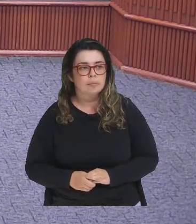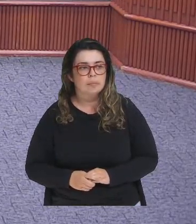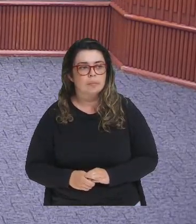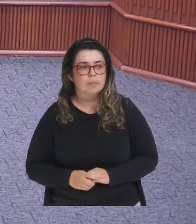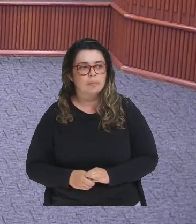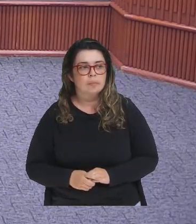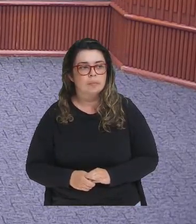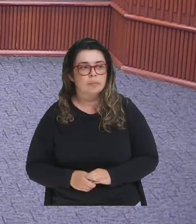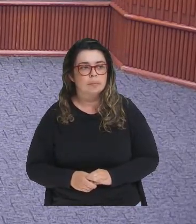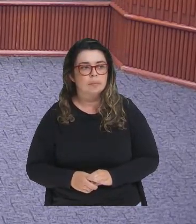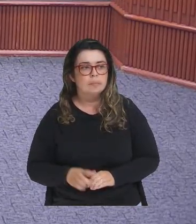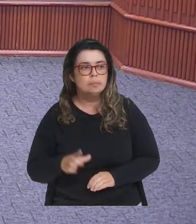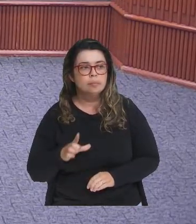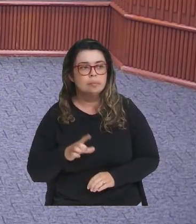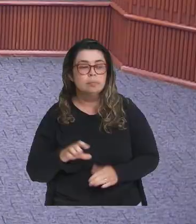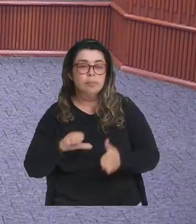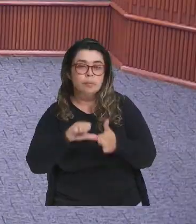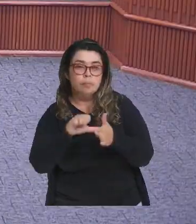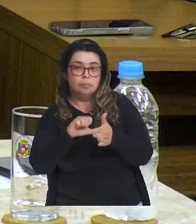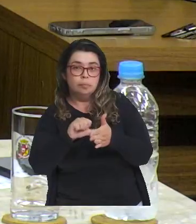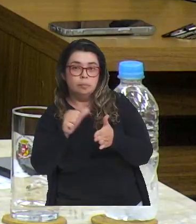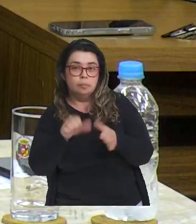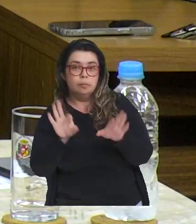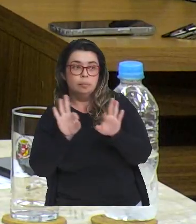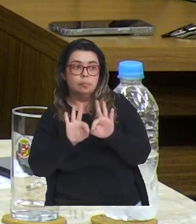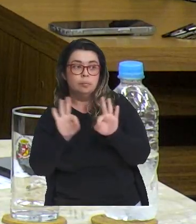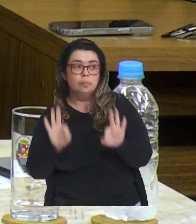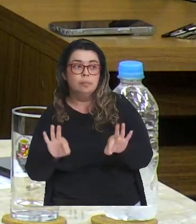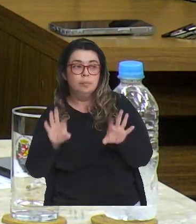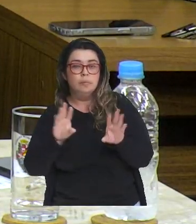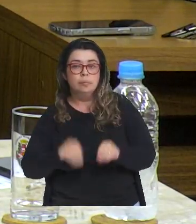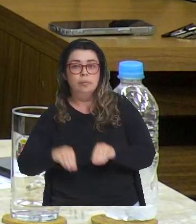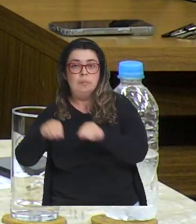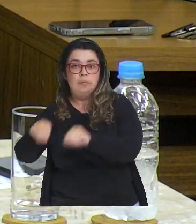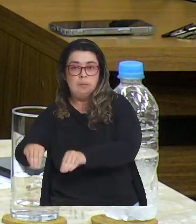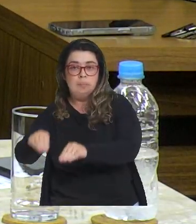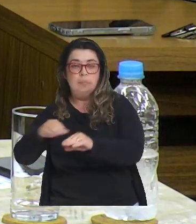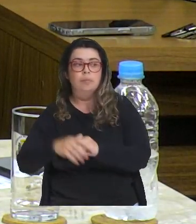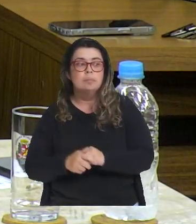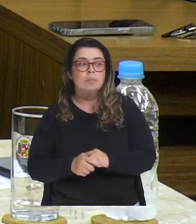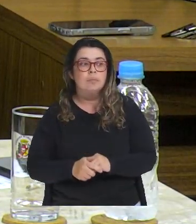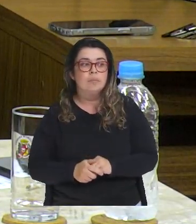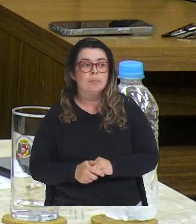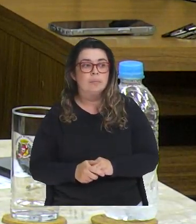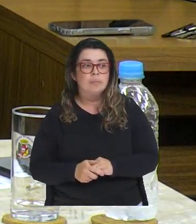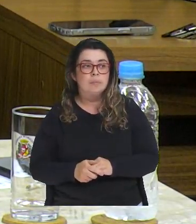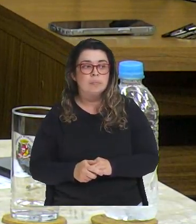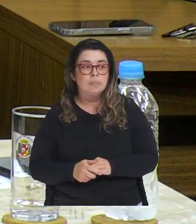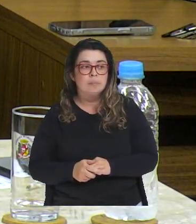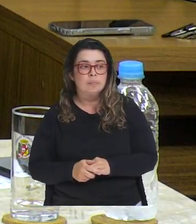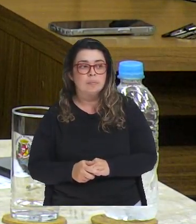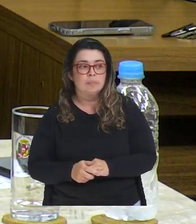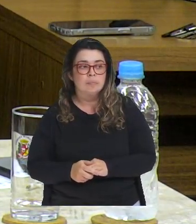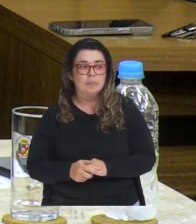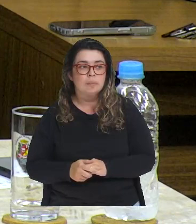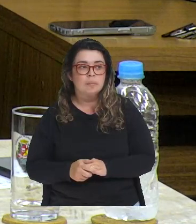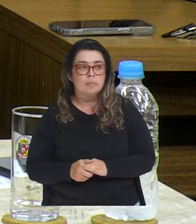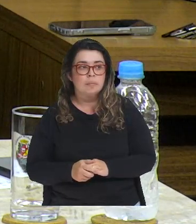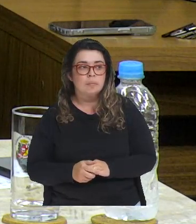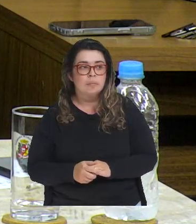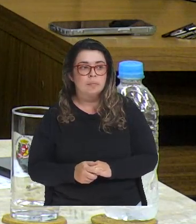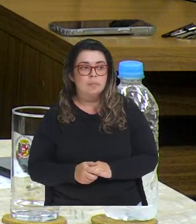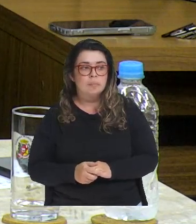um projeto, o primeiro projeto da pauta, ele foi adiado, então não poderia pedir preferência, poder consultar o